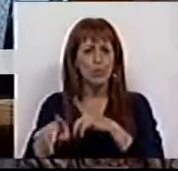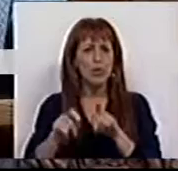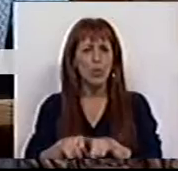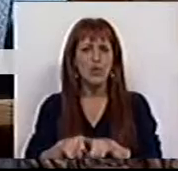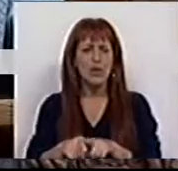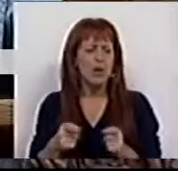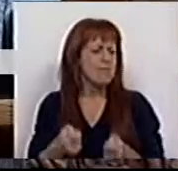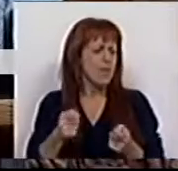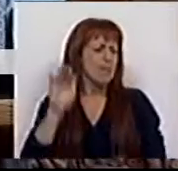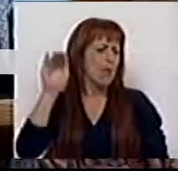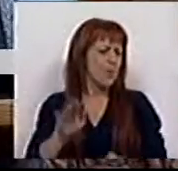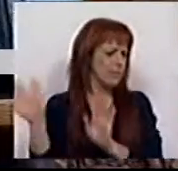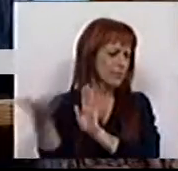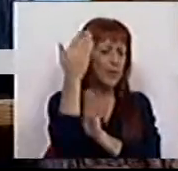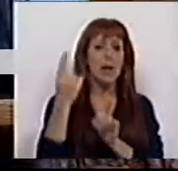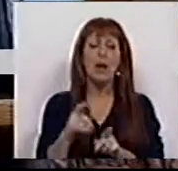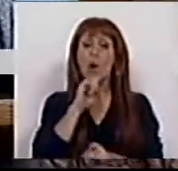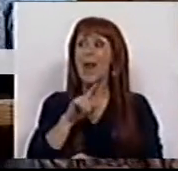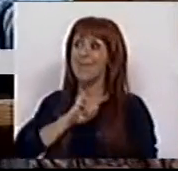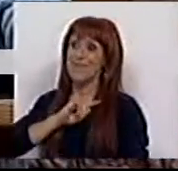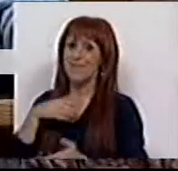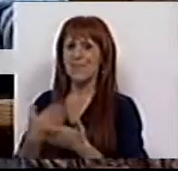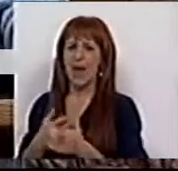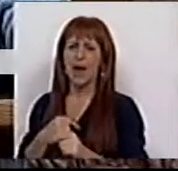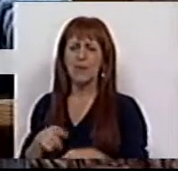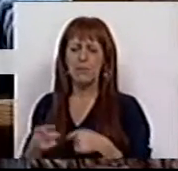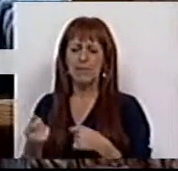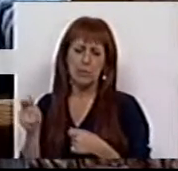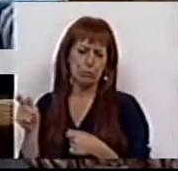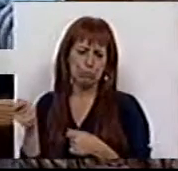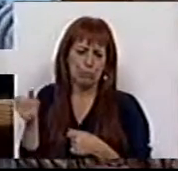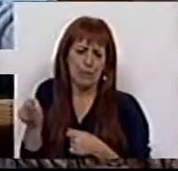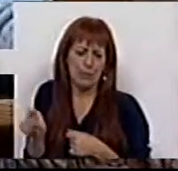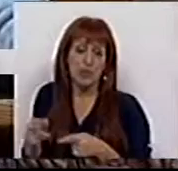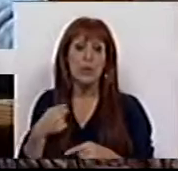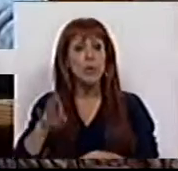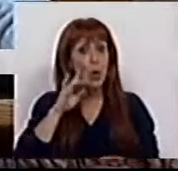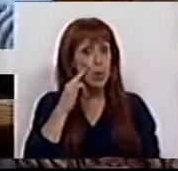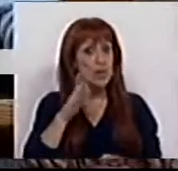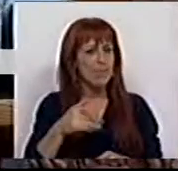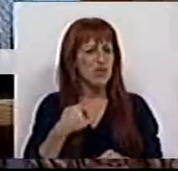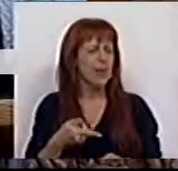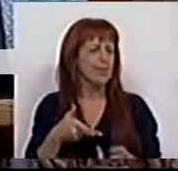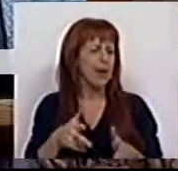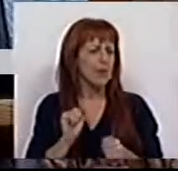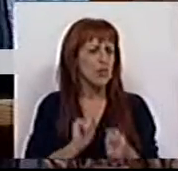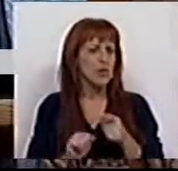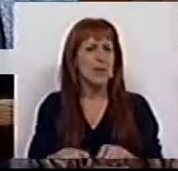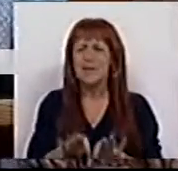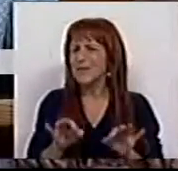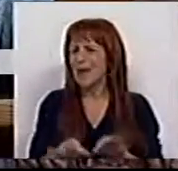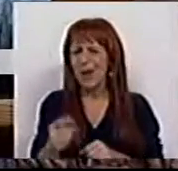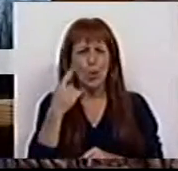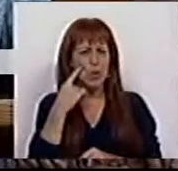de desinvestimento para poder privatizar a preço de saldo. Já conhecemos esta tática, assim